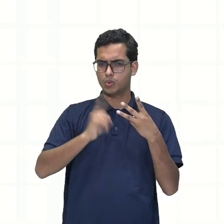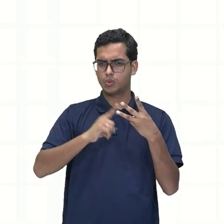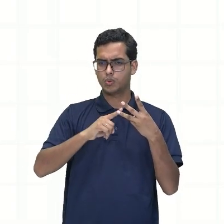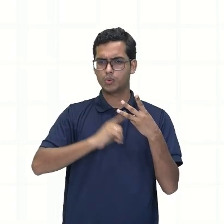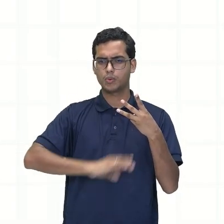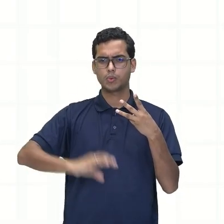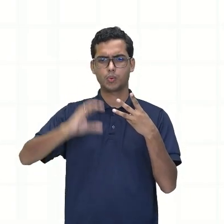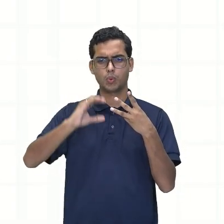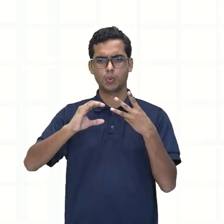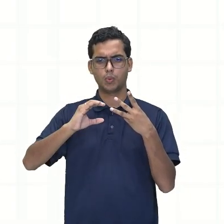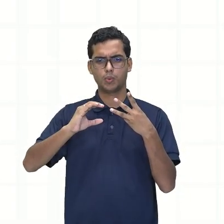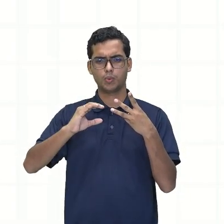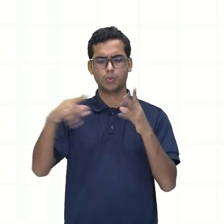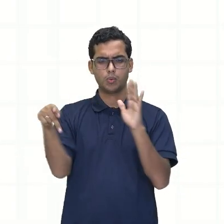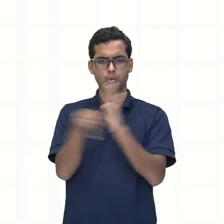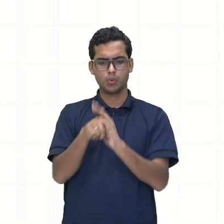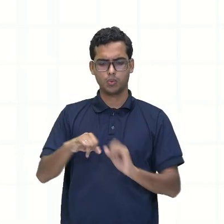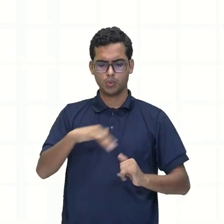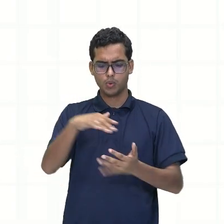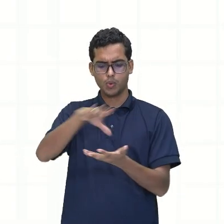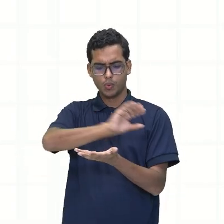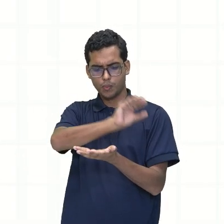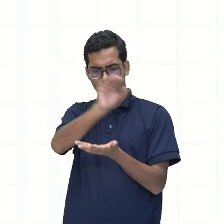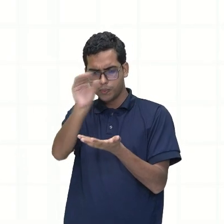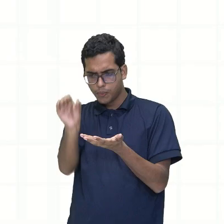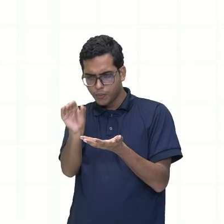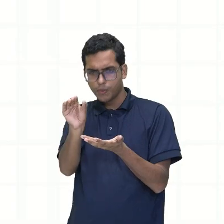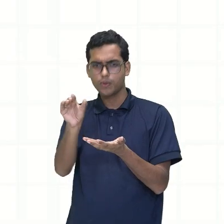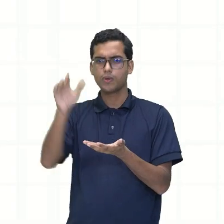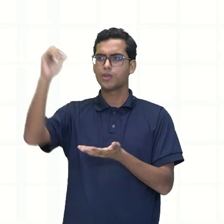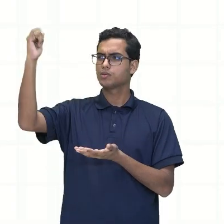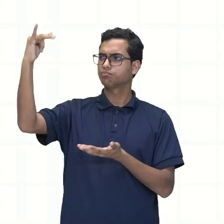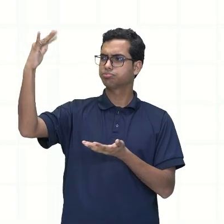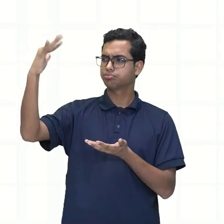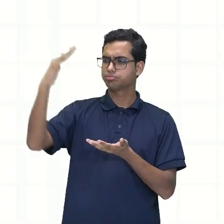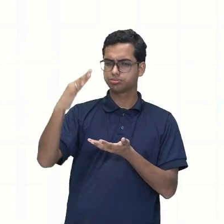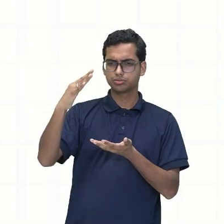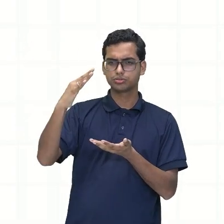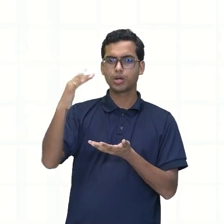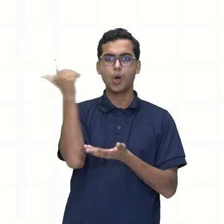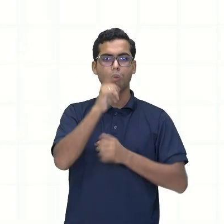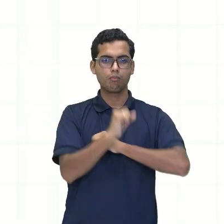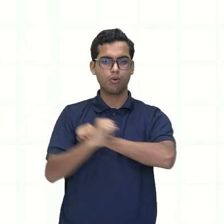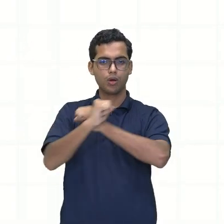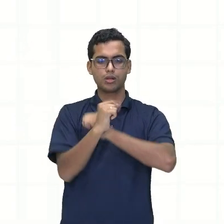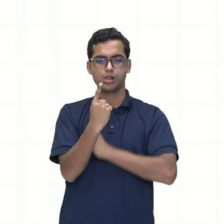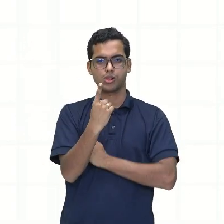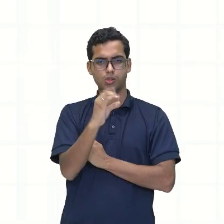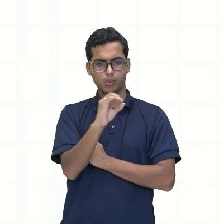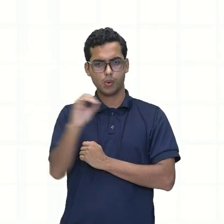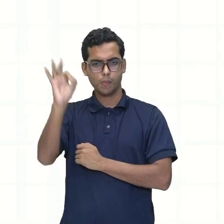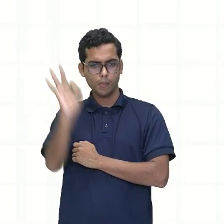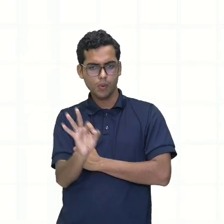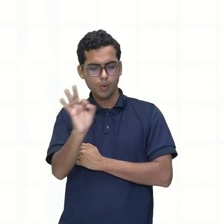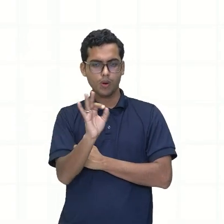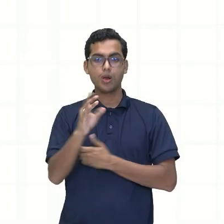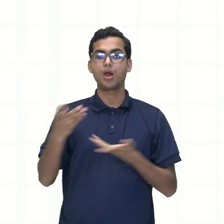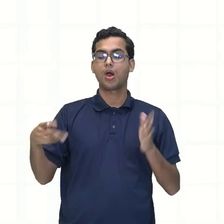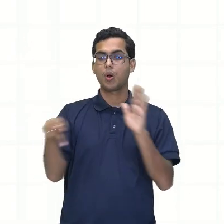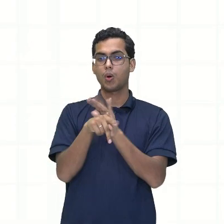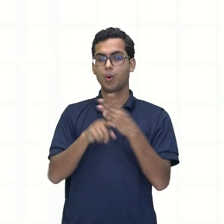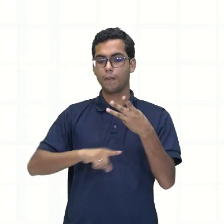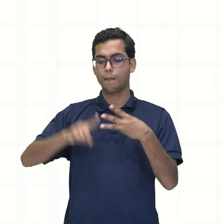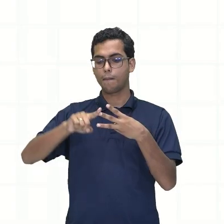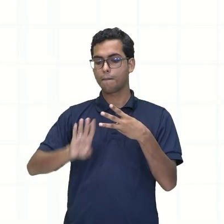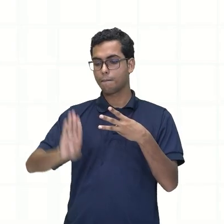pela camada de ozônio em 100%. O B, ele consegue